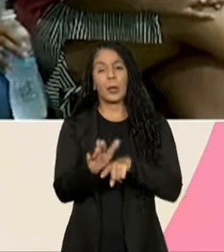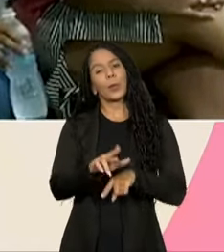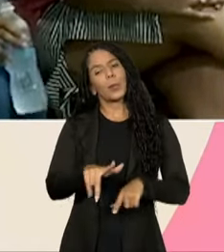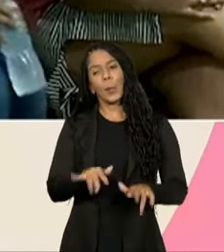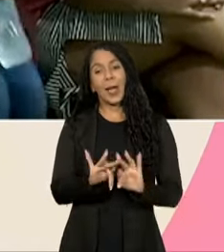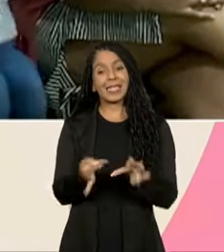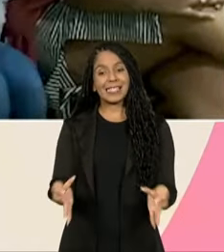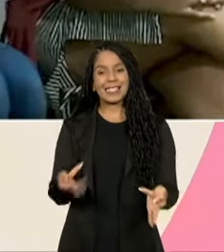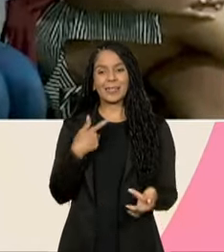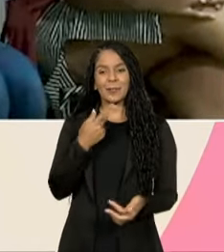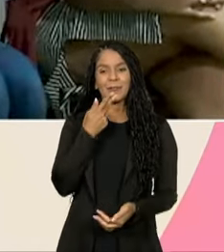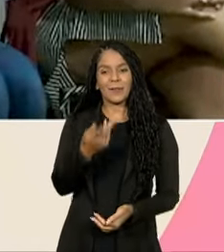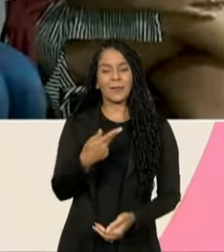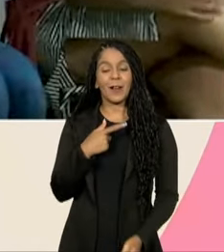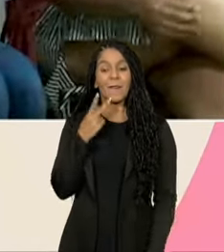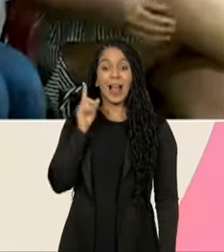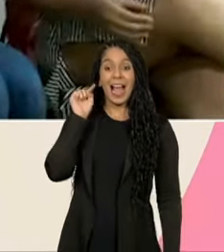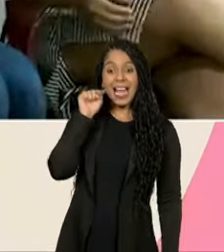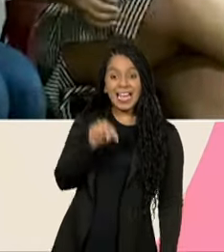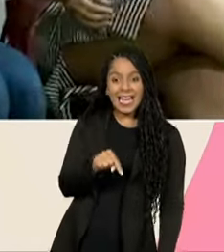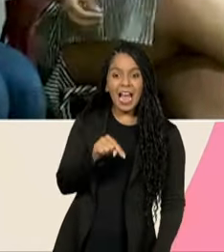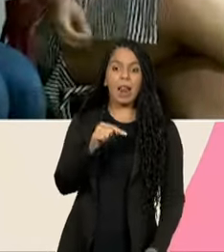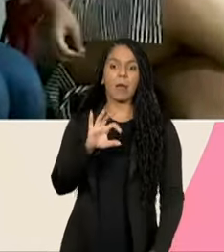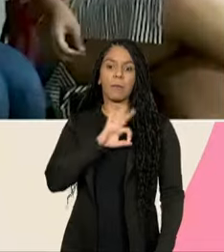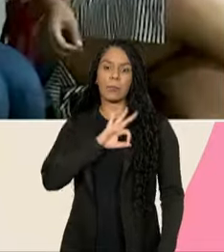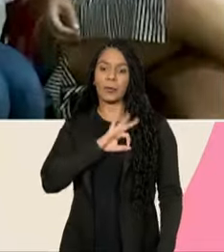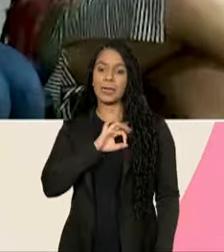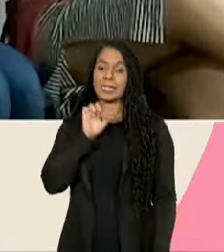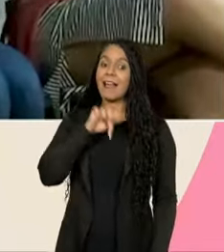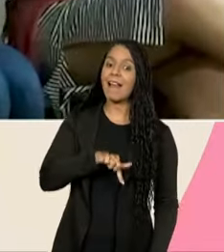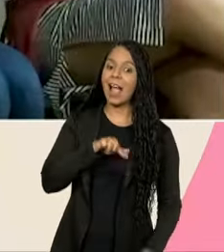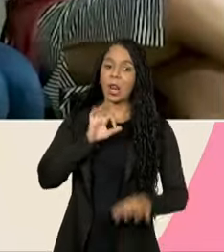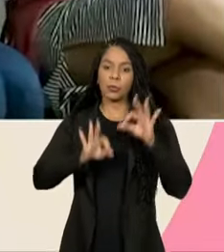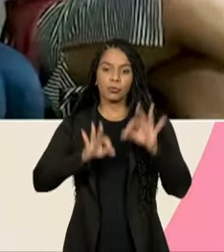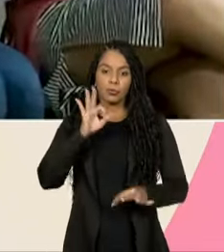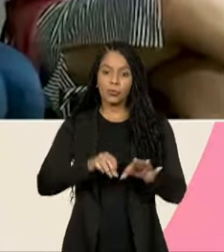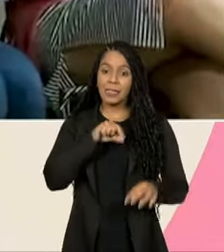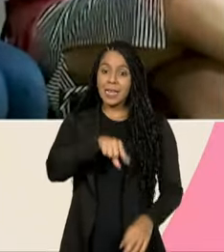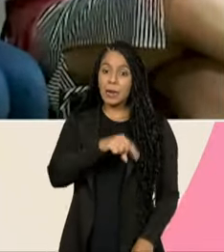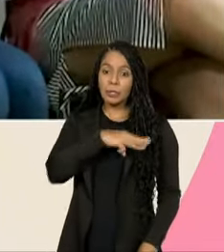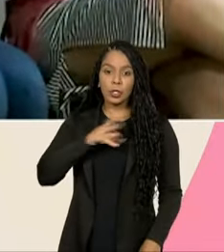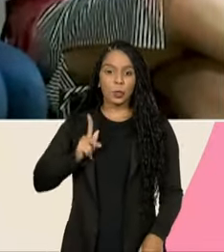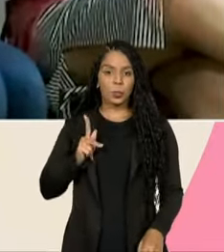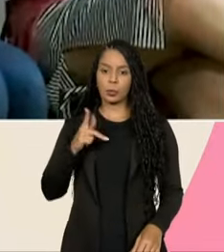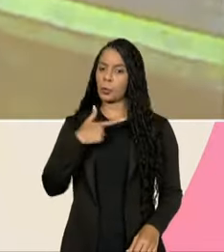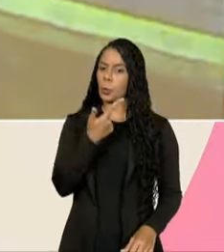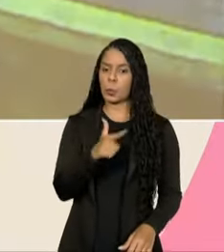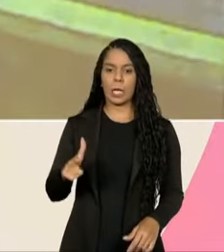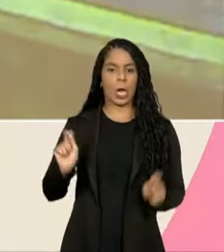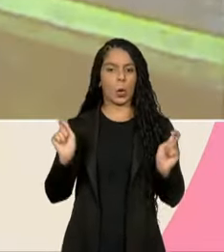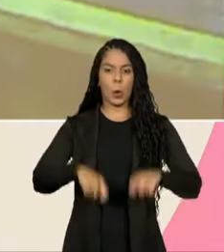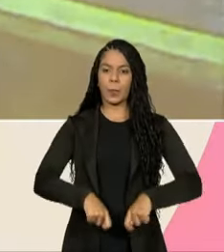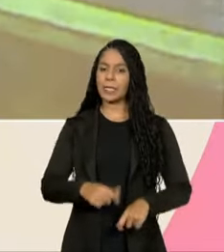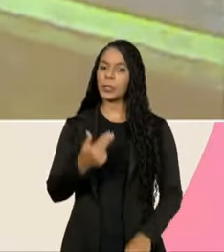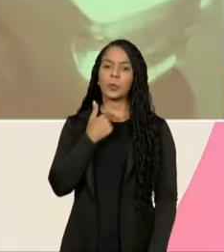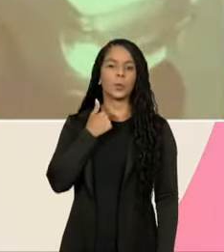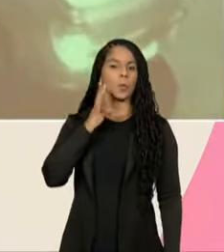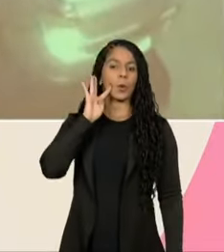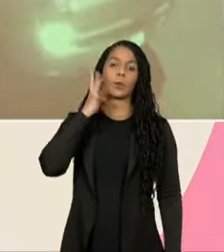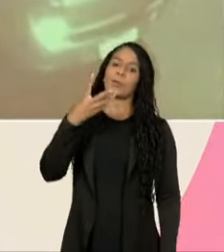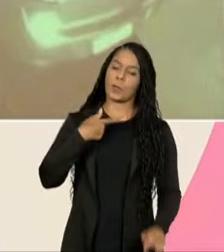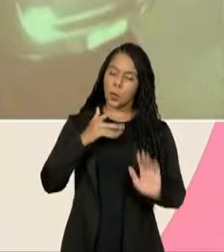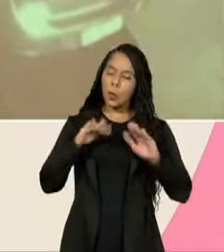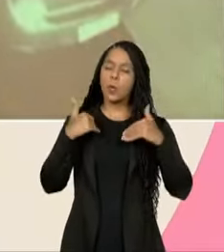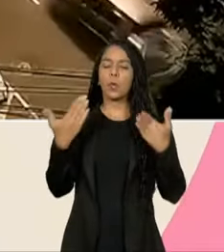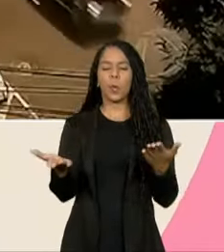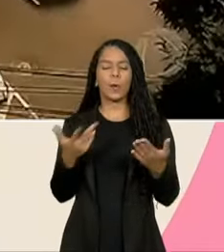dizer. Você dizer claro, que aquela polícia, aquela justiça, aquele Ministério Público, eles não têm competência, eles não podem resolver um caso. É quando dizer você. Isso,